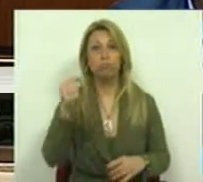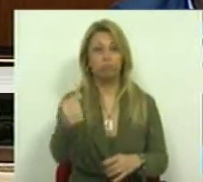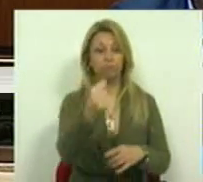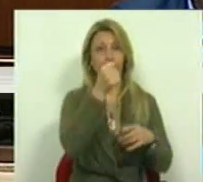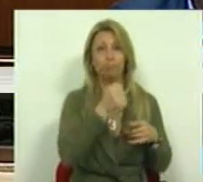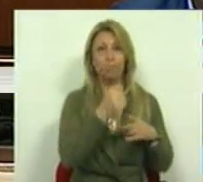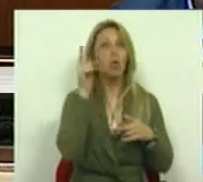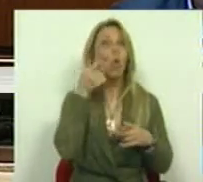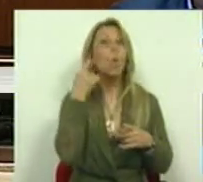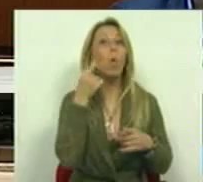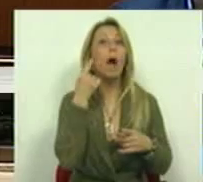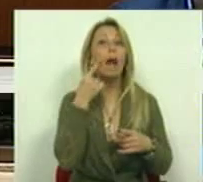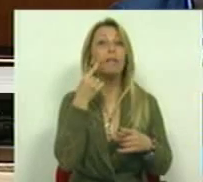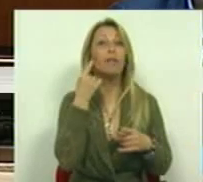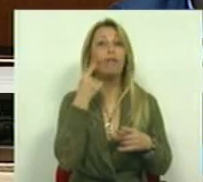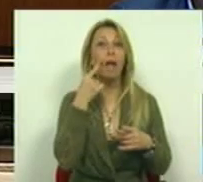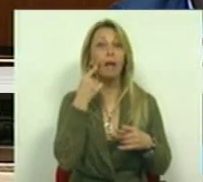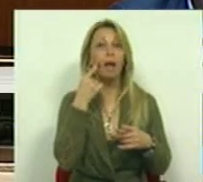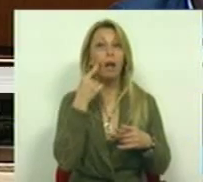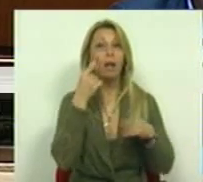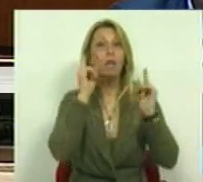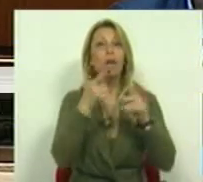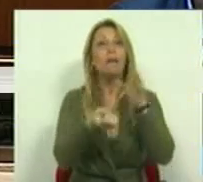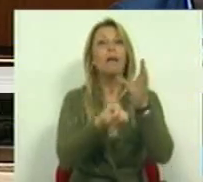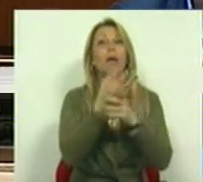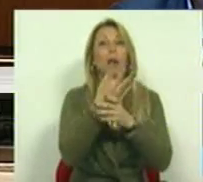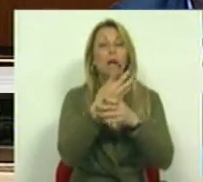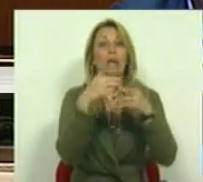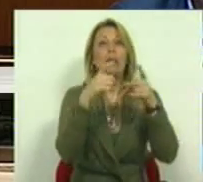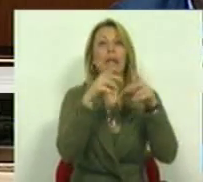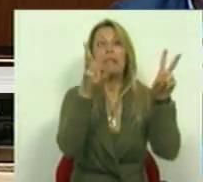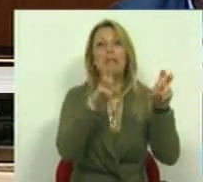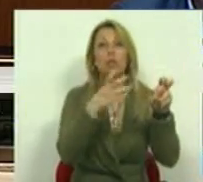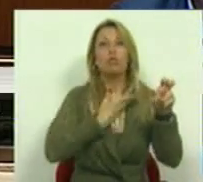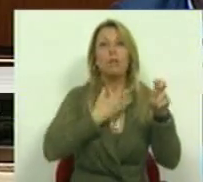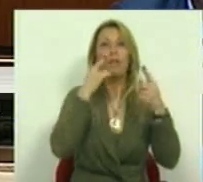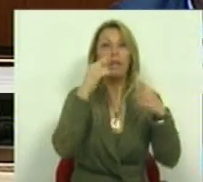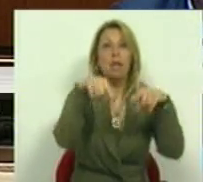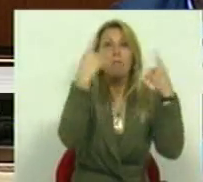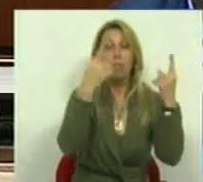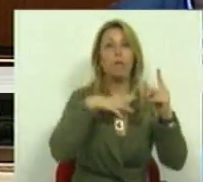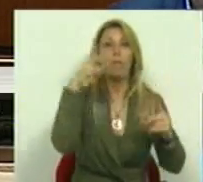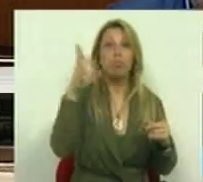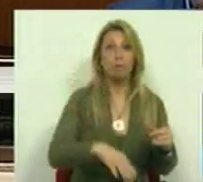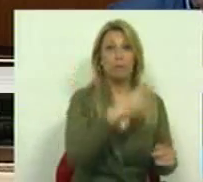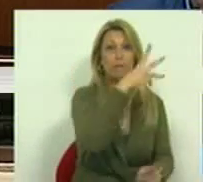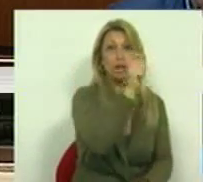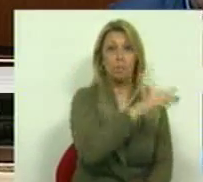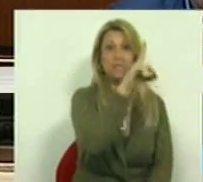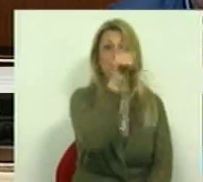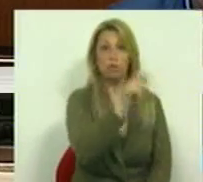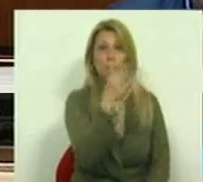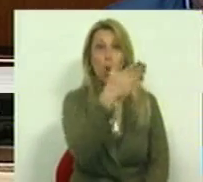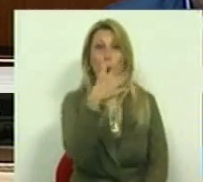quarta-feira desta semana, de títulos de dívida pública portuguesa a 3 meses, a 6 meses e a 11 meses,